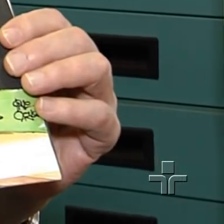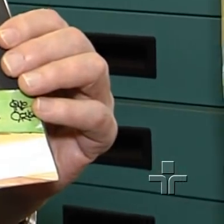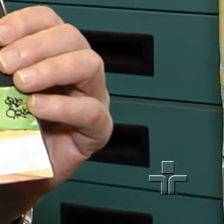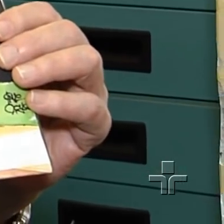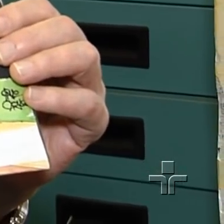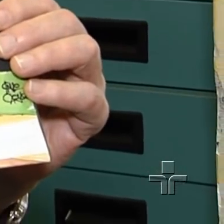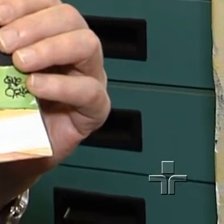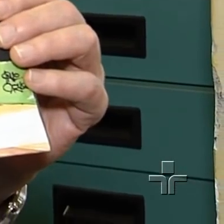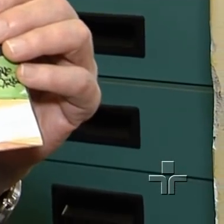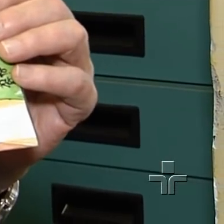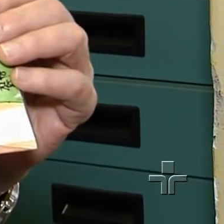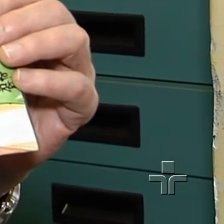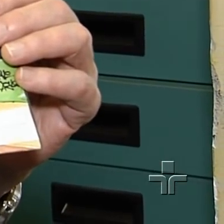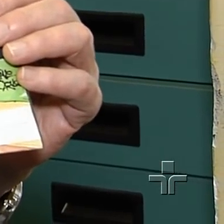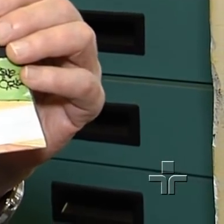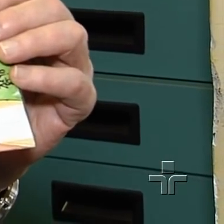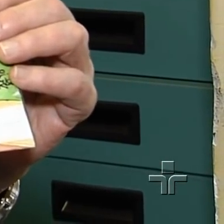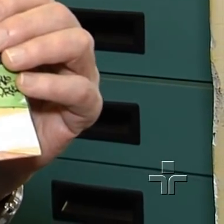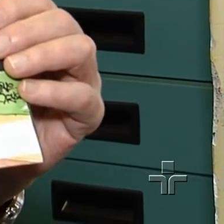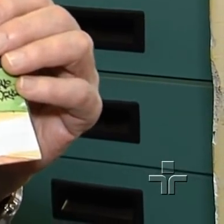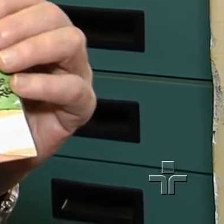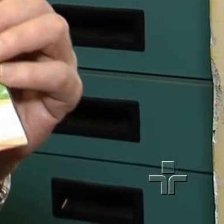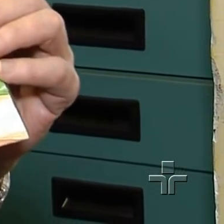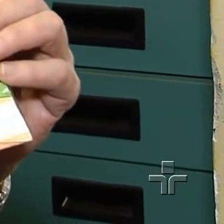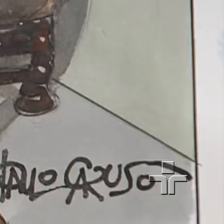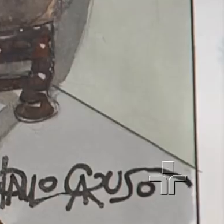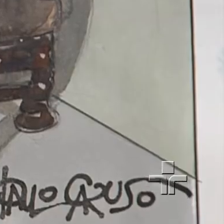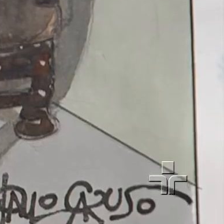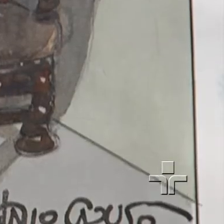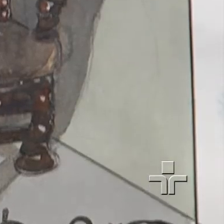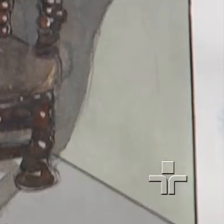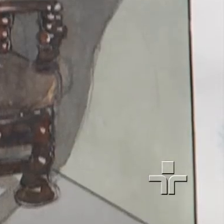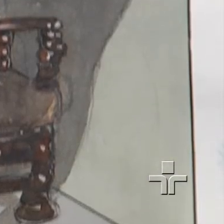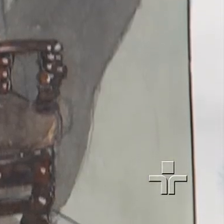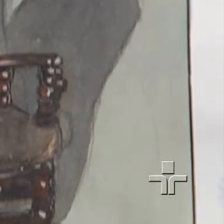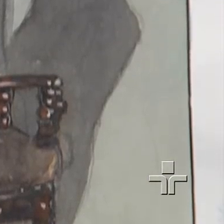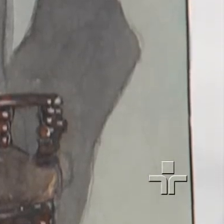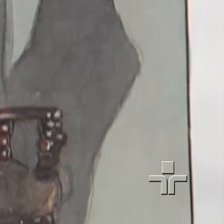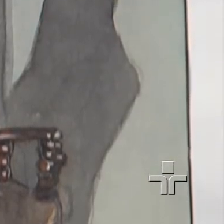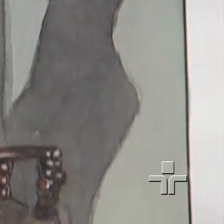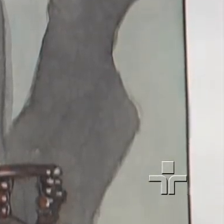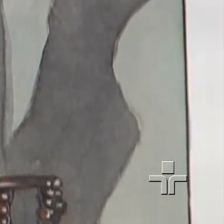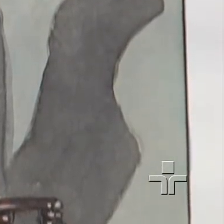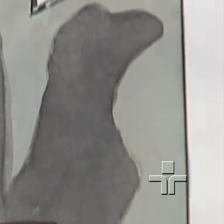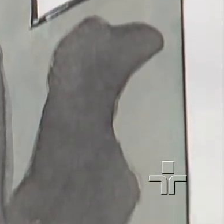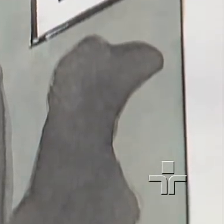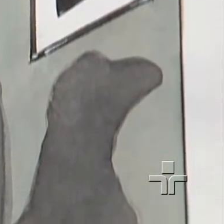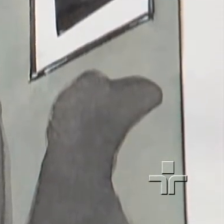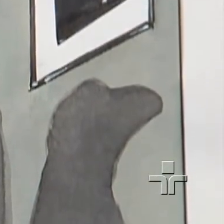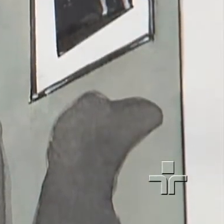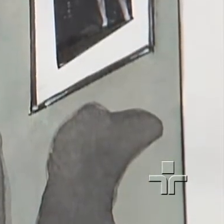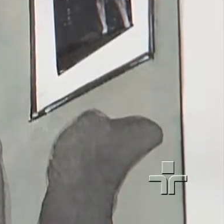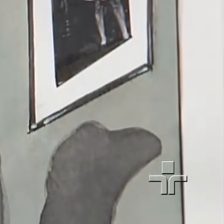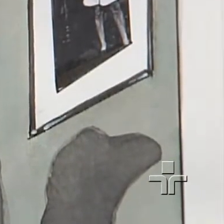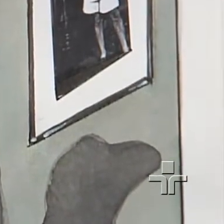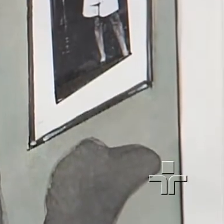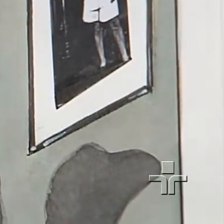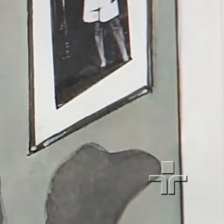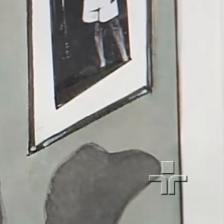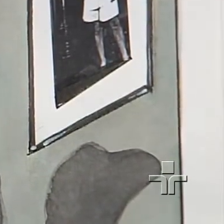Supremo Tribunal Federal derrubou por unanimidade a ação que pedia a proibição de sátira política no período eleitoral.